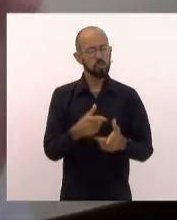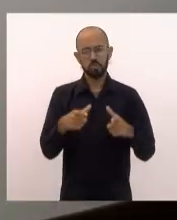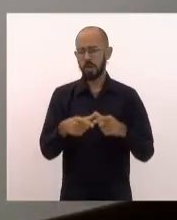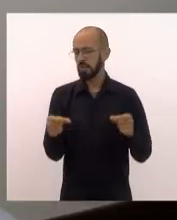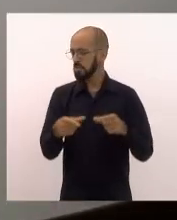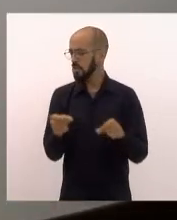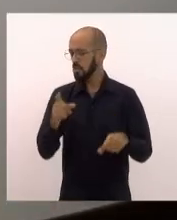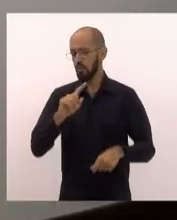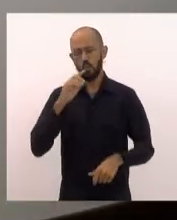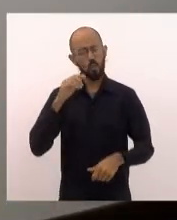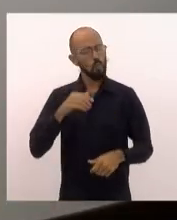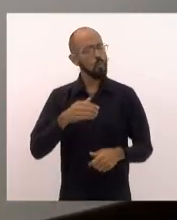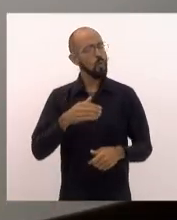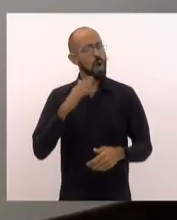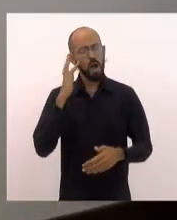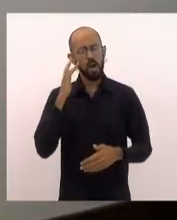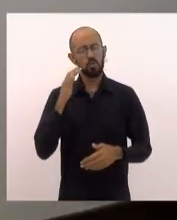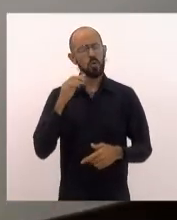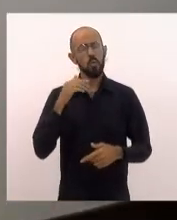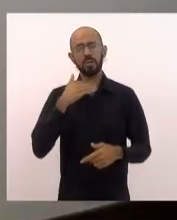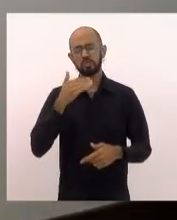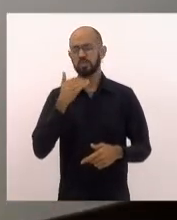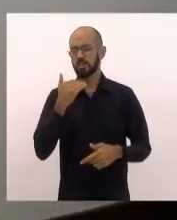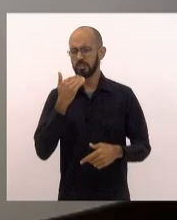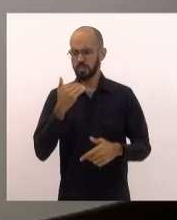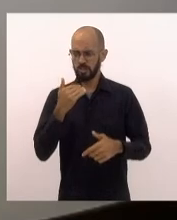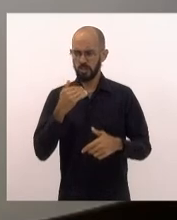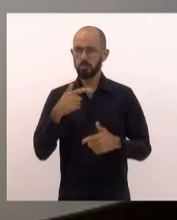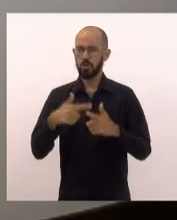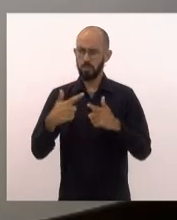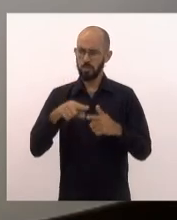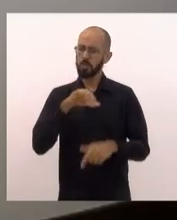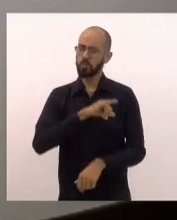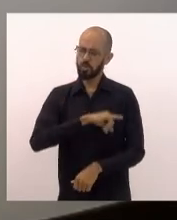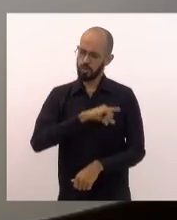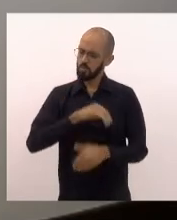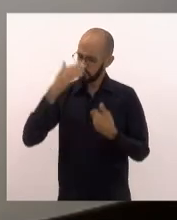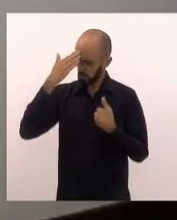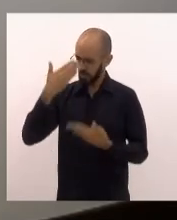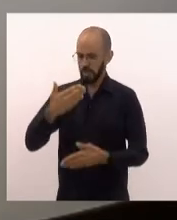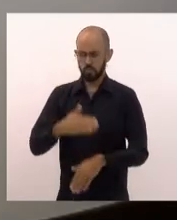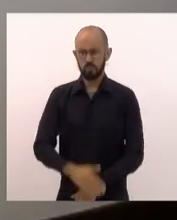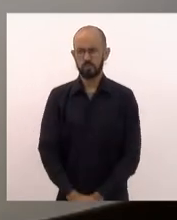em relação à questão do modelo de concessão do Santos Dumont. Muito obrigado.